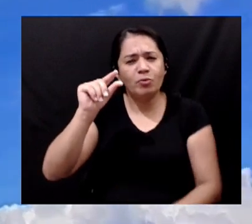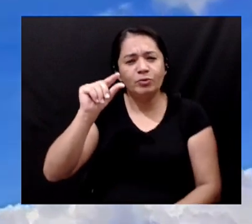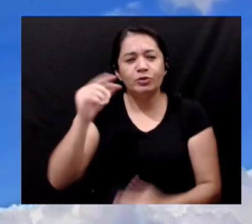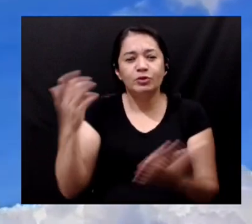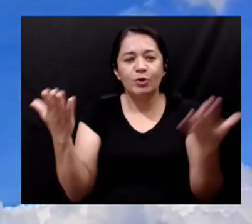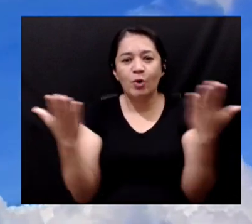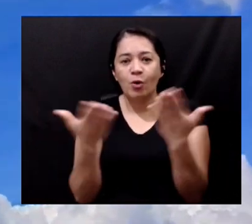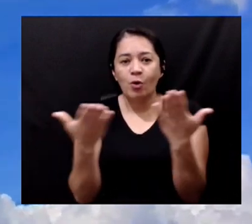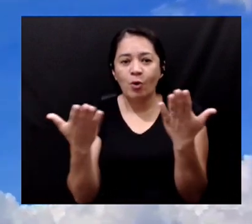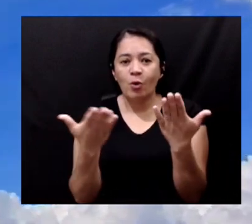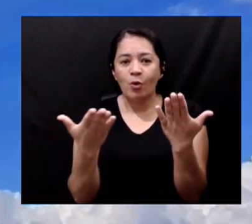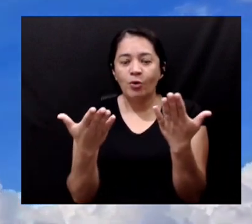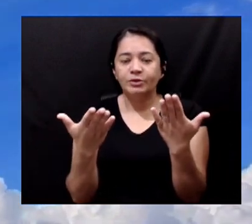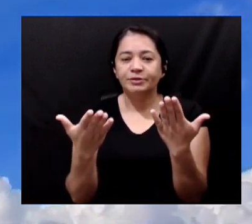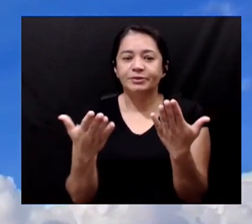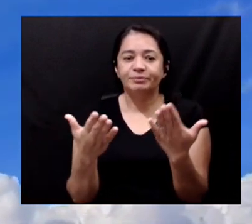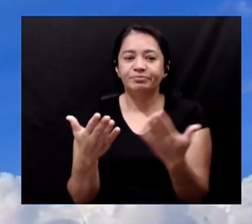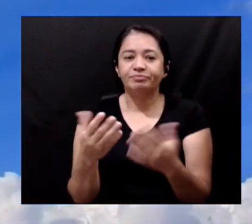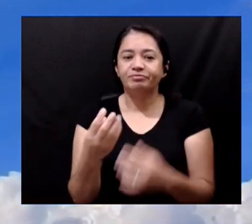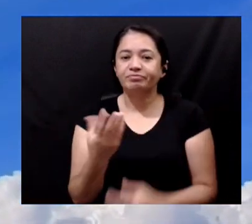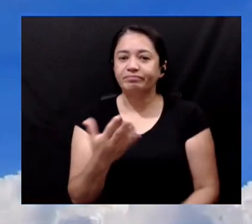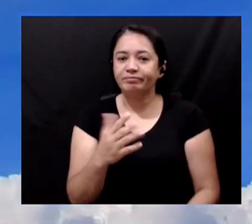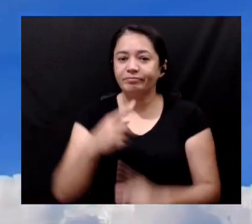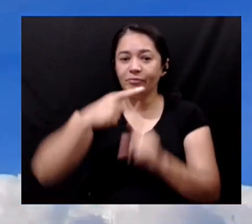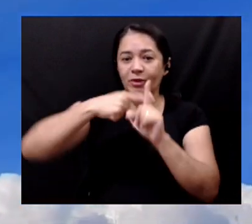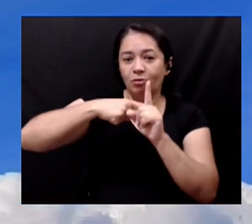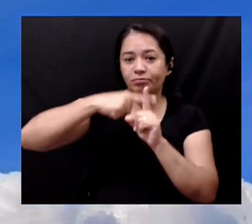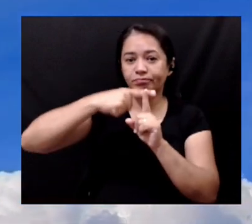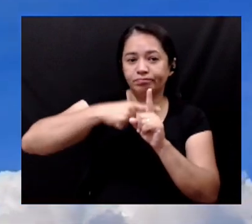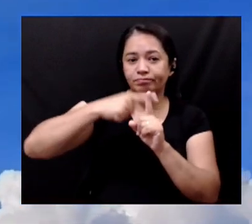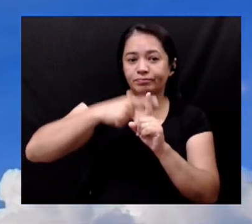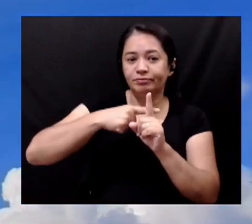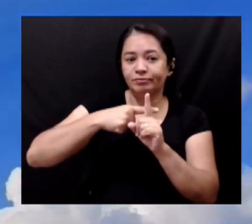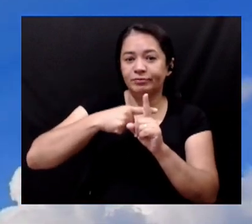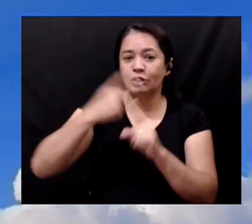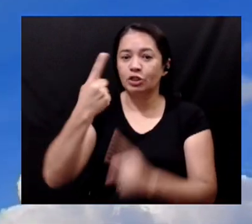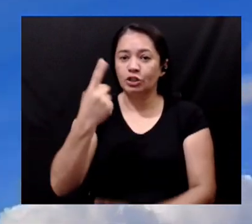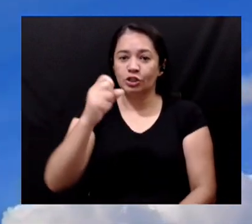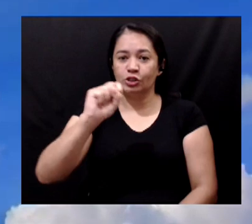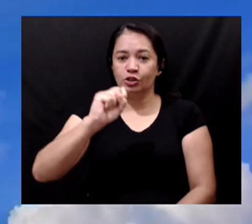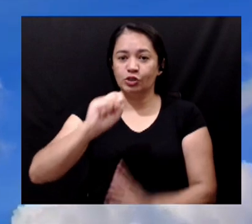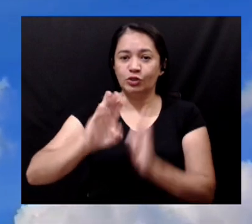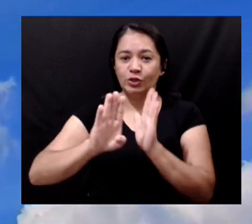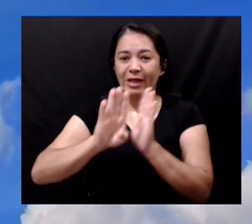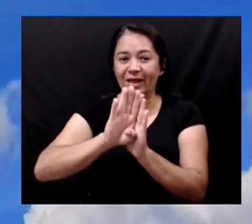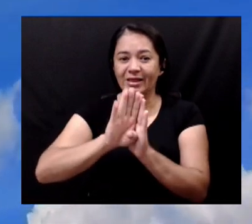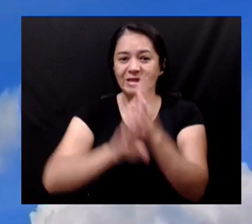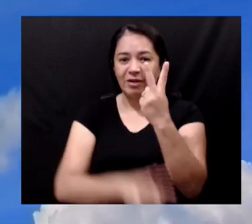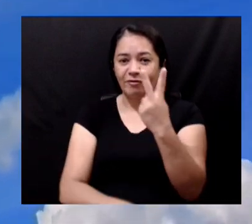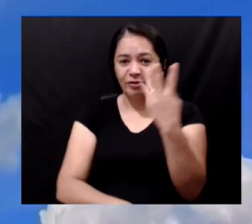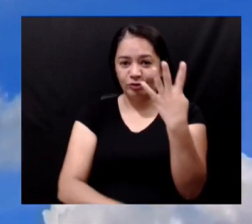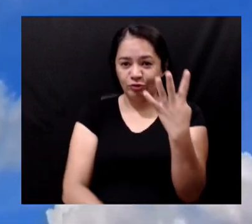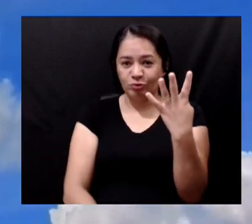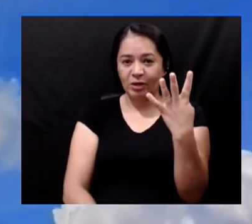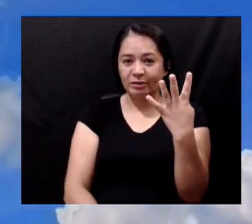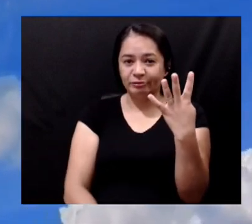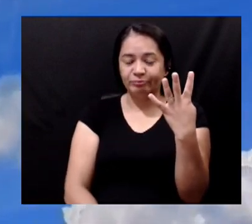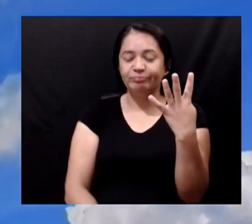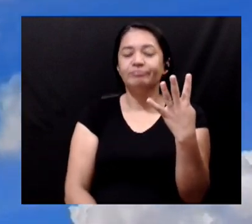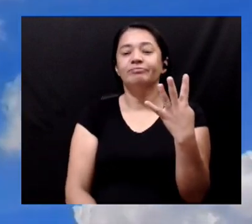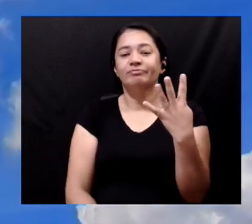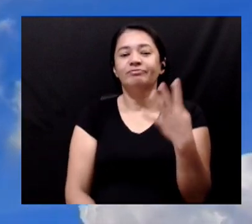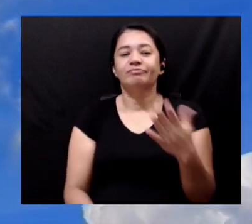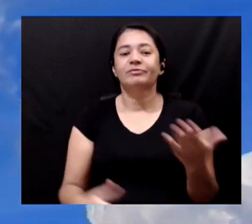nós temos, então, previsão mínima 18, máxima 24 graus, e aí a previsão agora